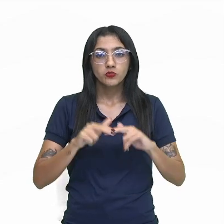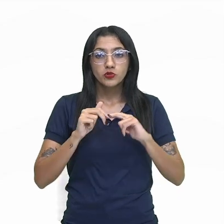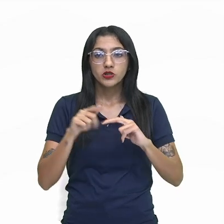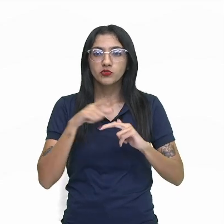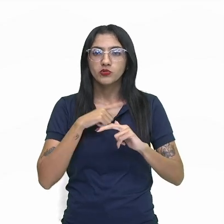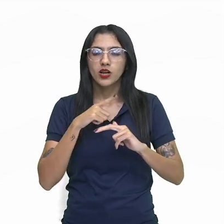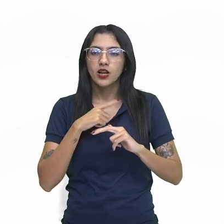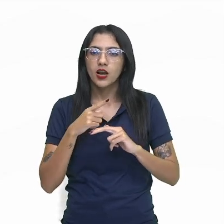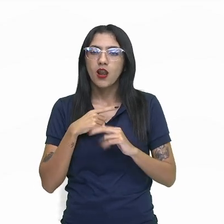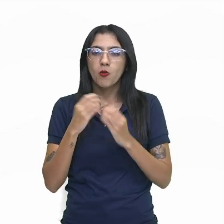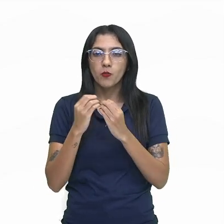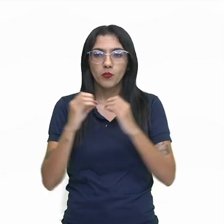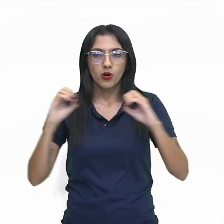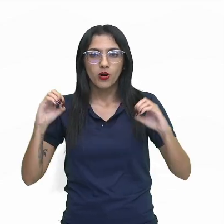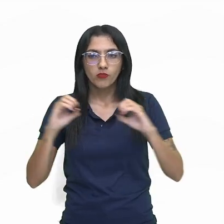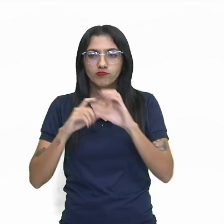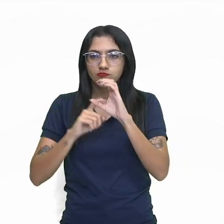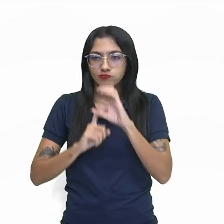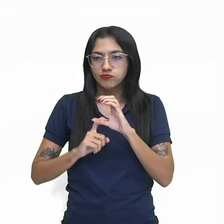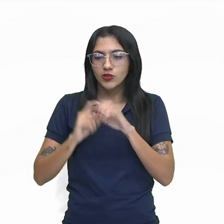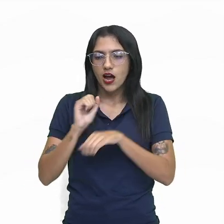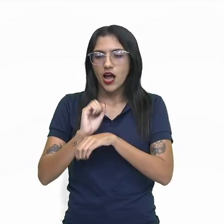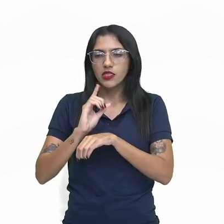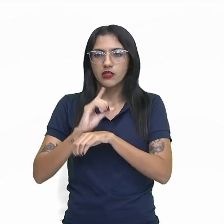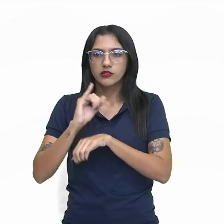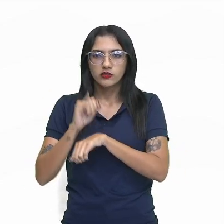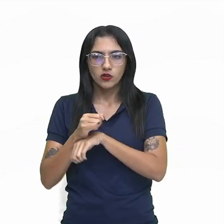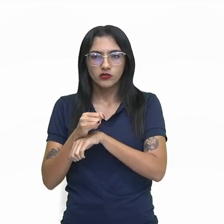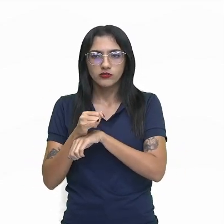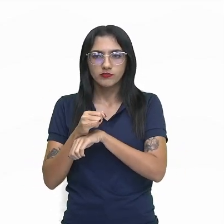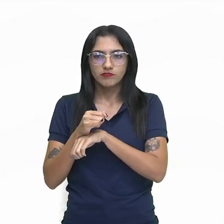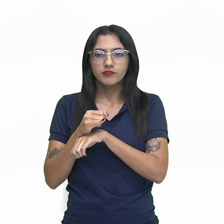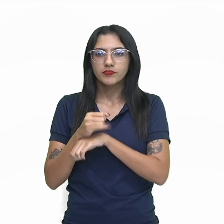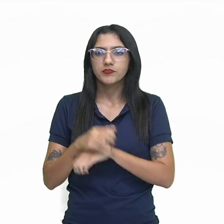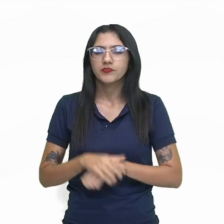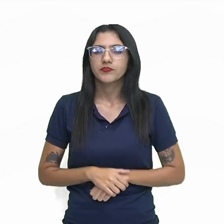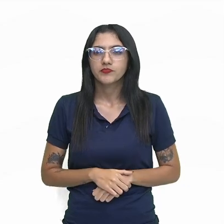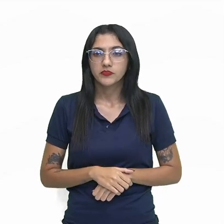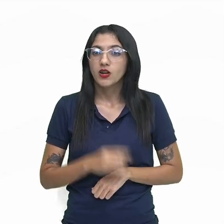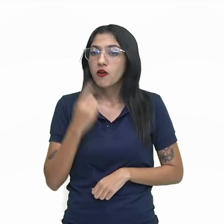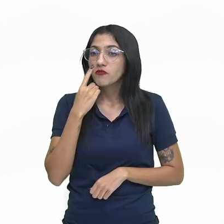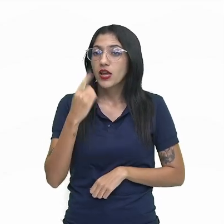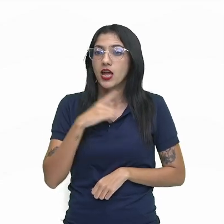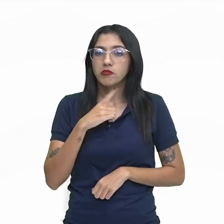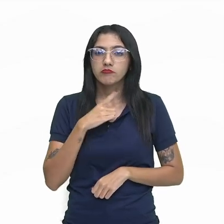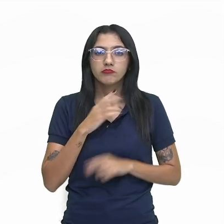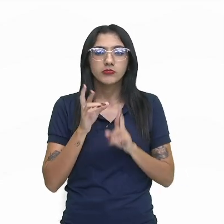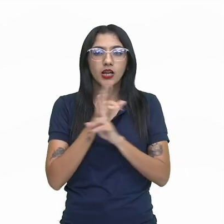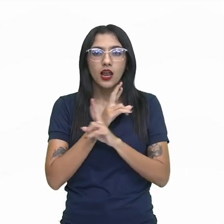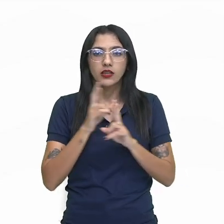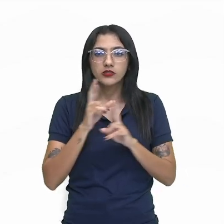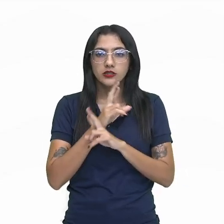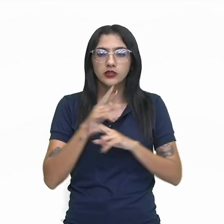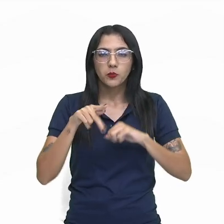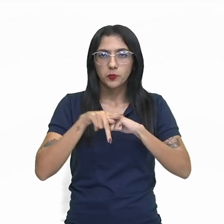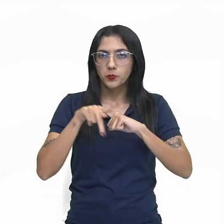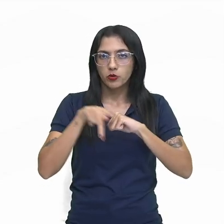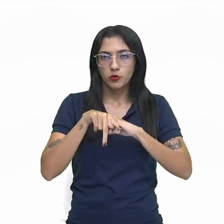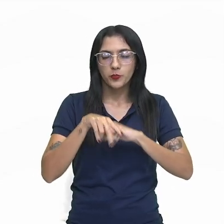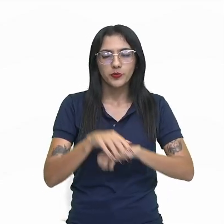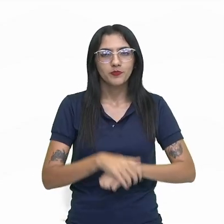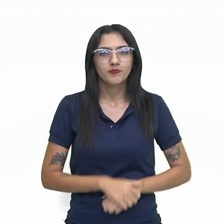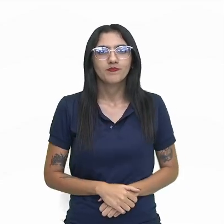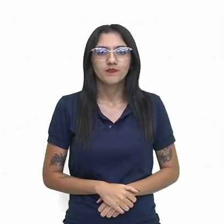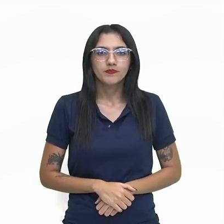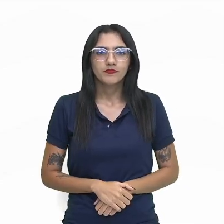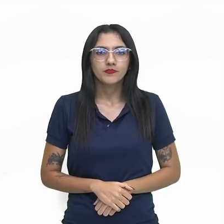numa subordinada adjetiva. Tá? Vejam bem que ela sempre é introduzida por um pronome